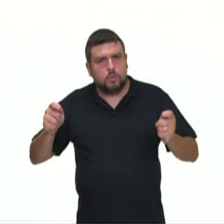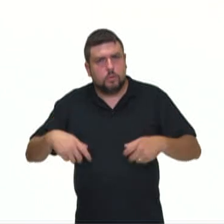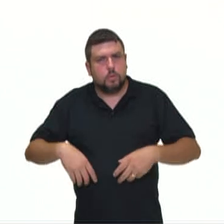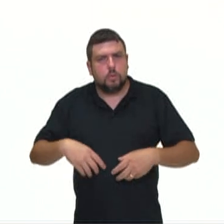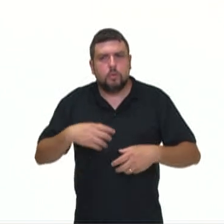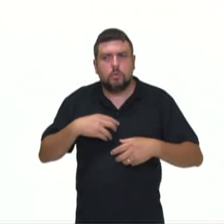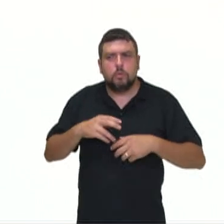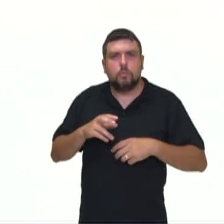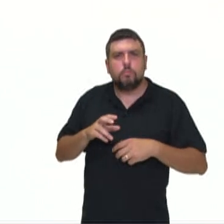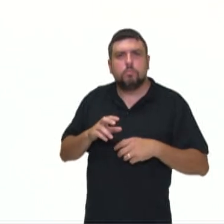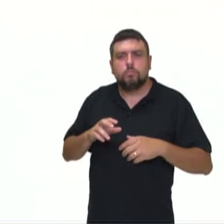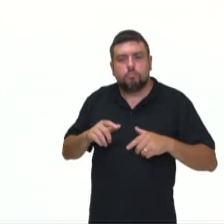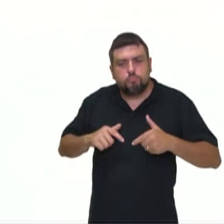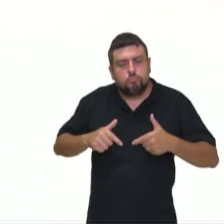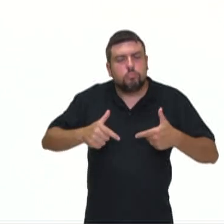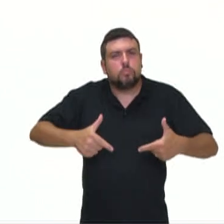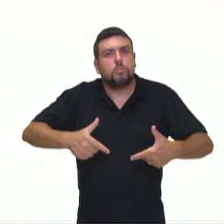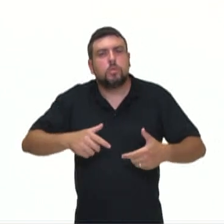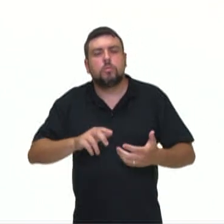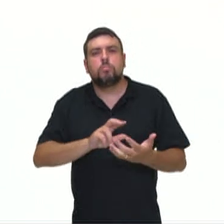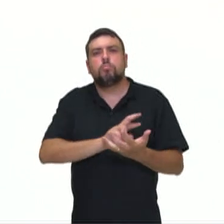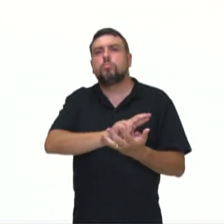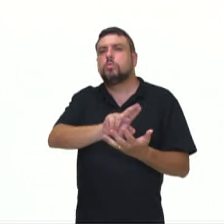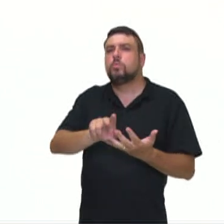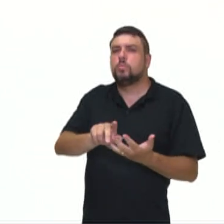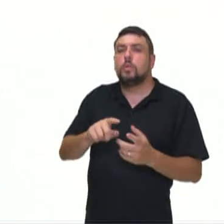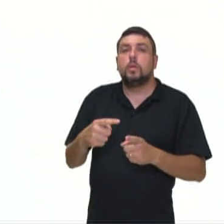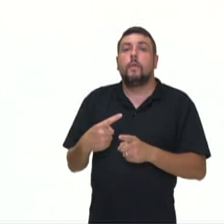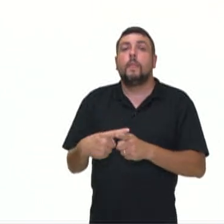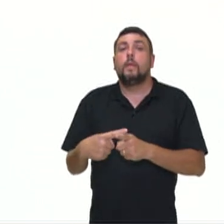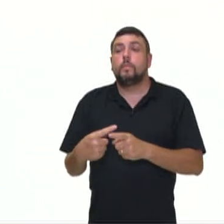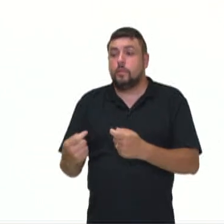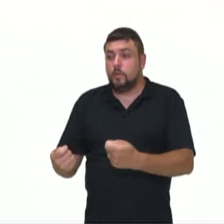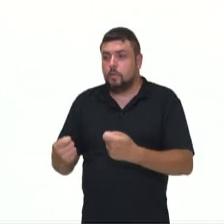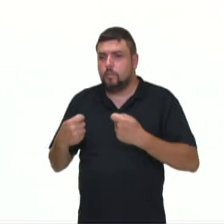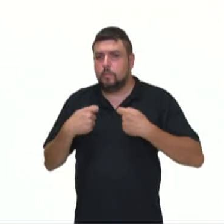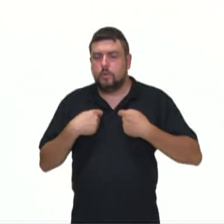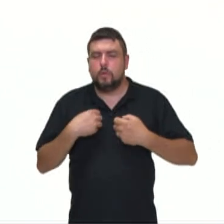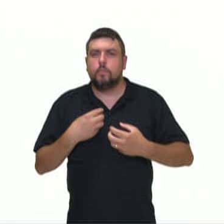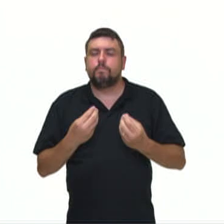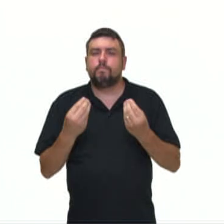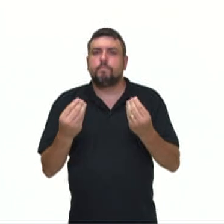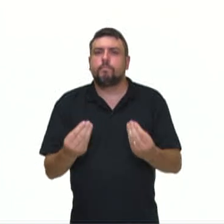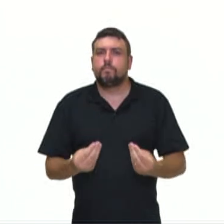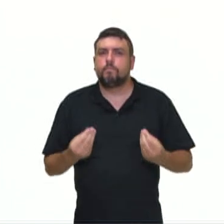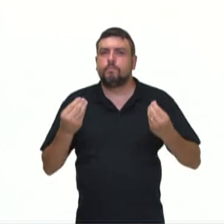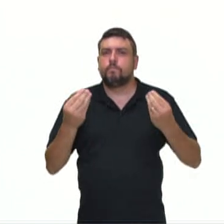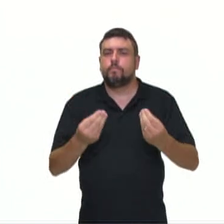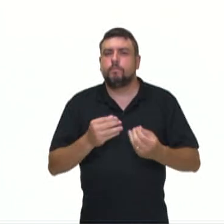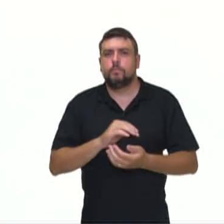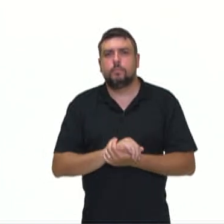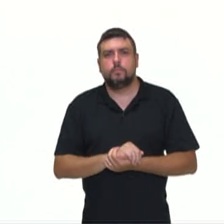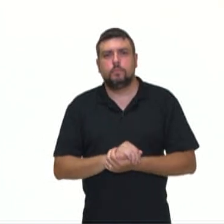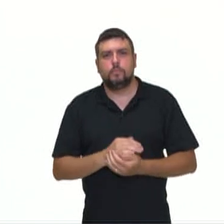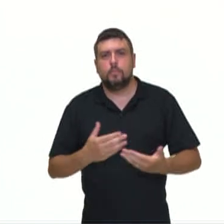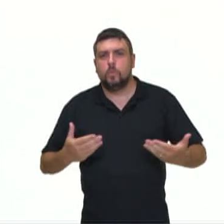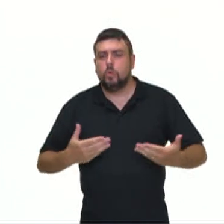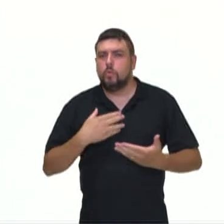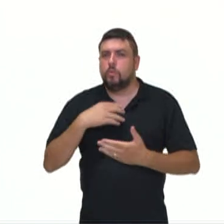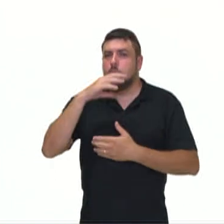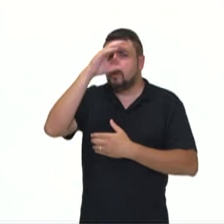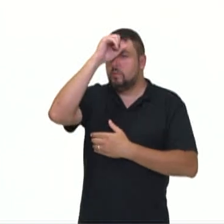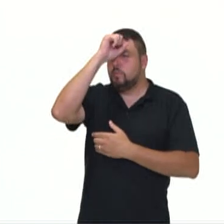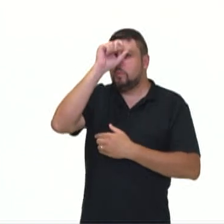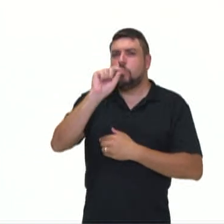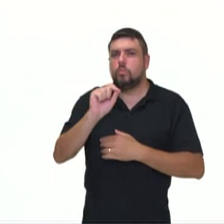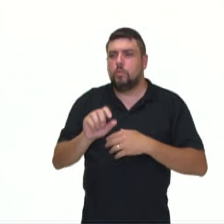diversas, uma vez que estas podem nos sensibilizar de várias formas. Aprendemos hoje que a empatia